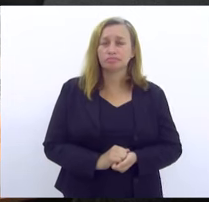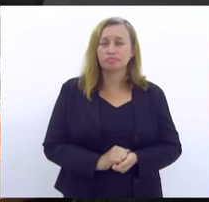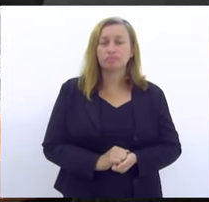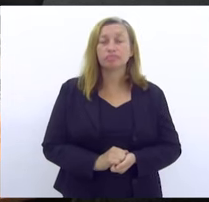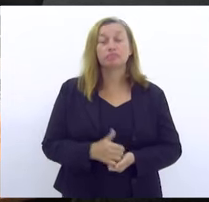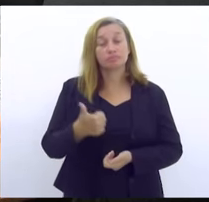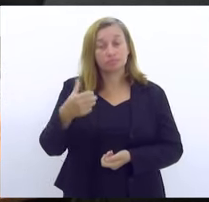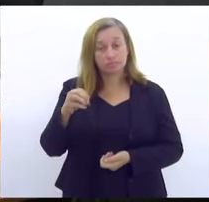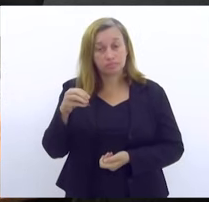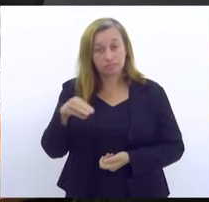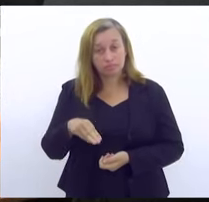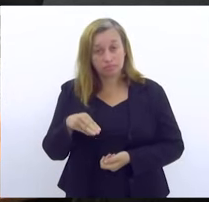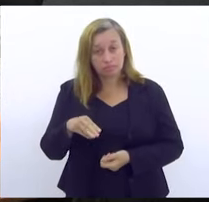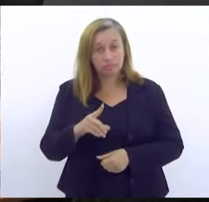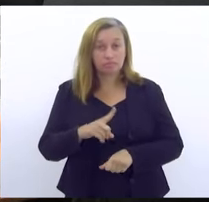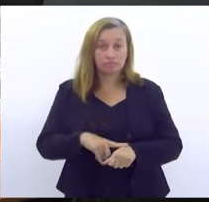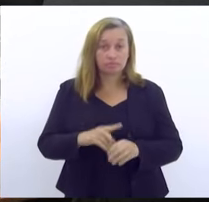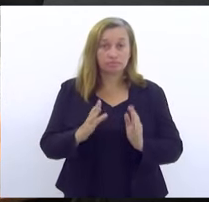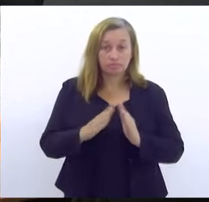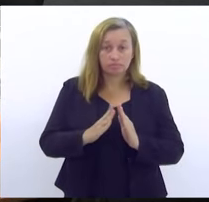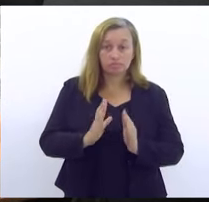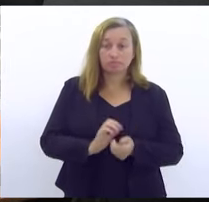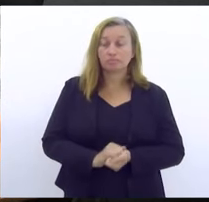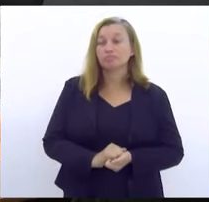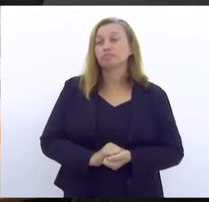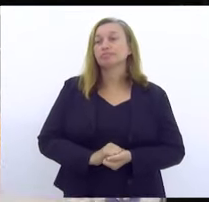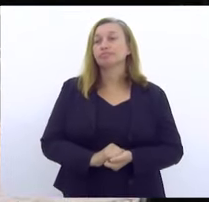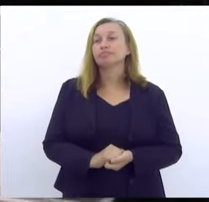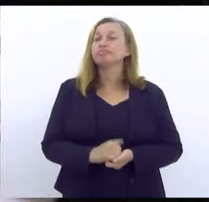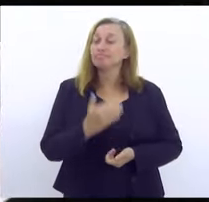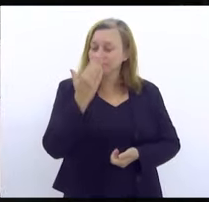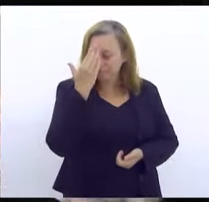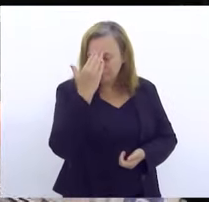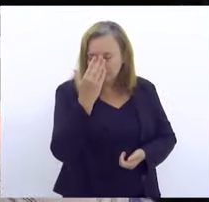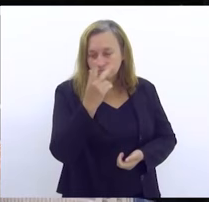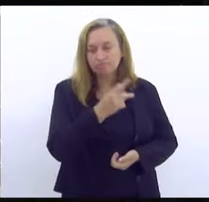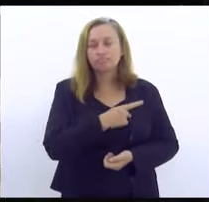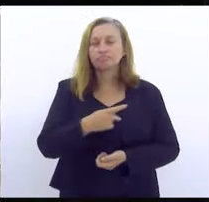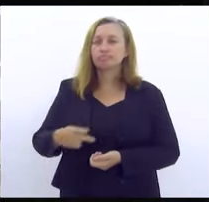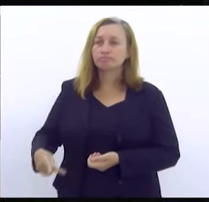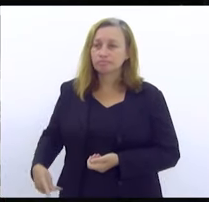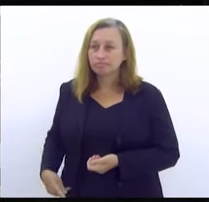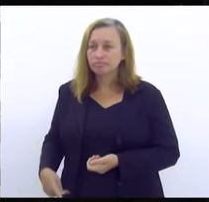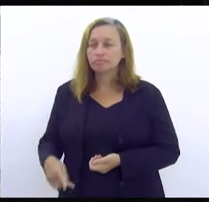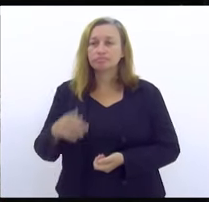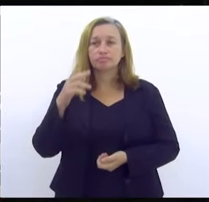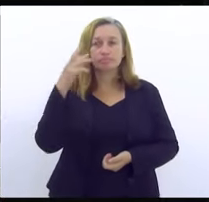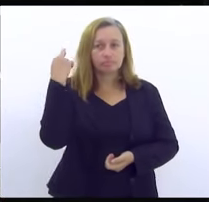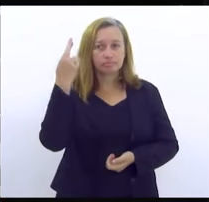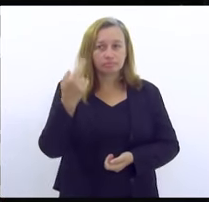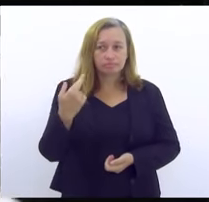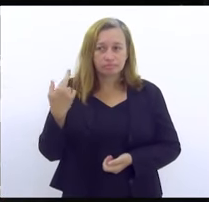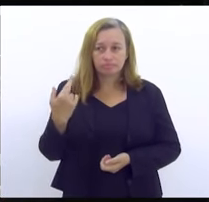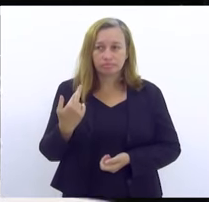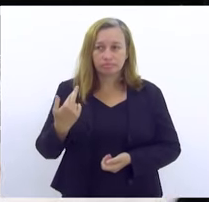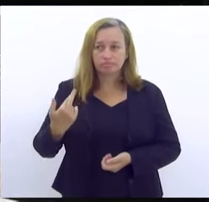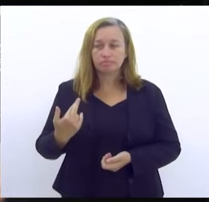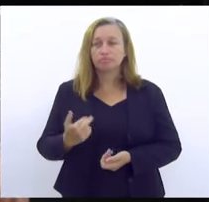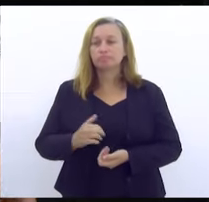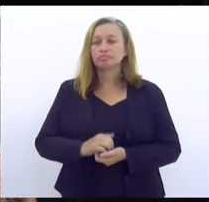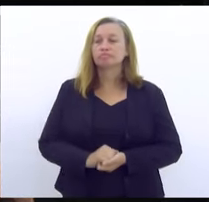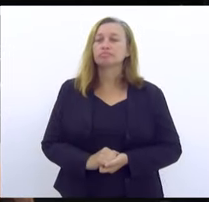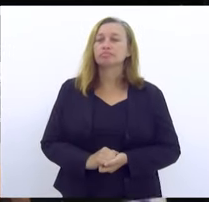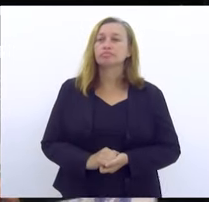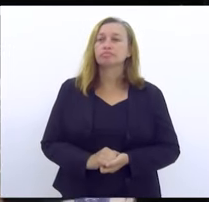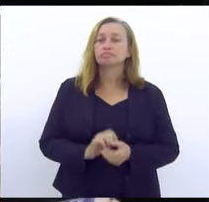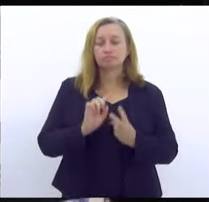de 10 minutos no tempo regimental. Obrigado, presidenta Renata Souza. Tem